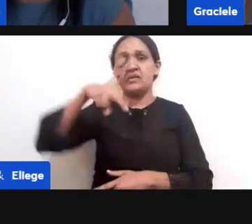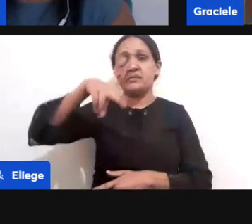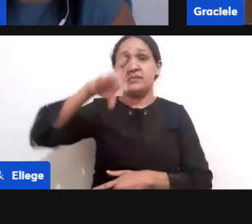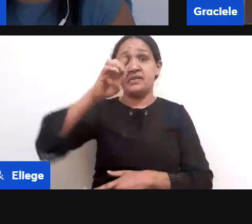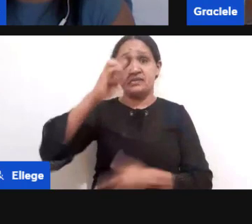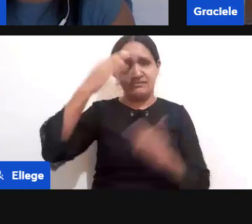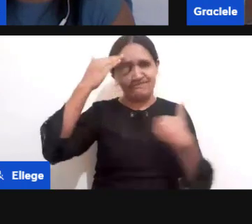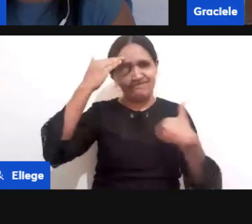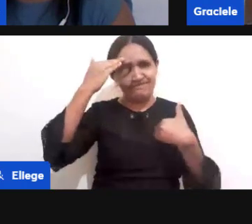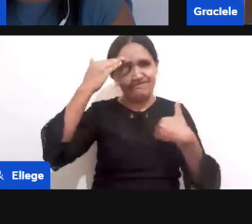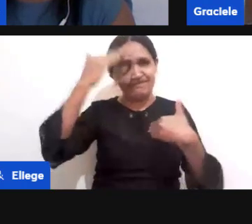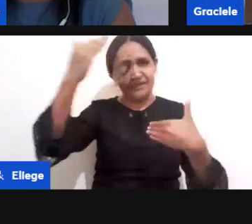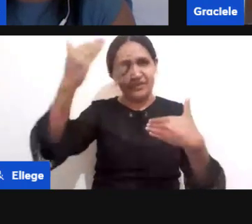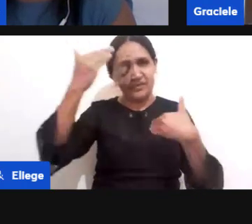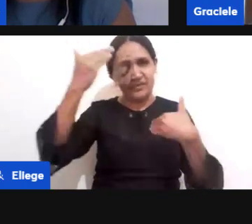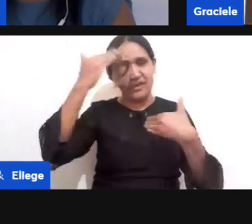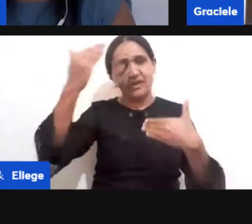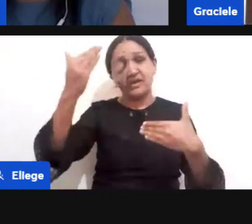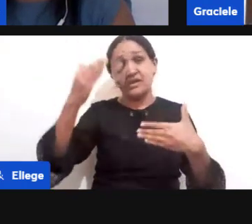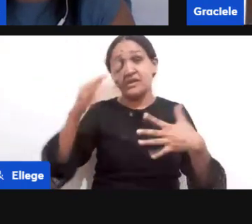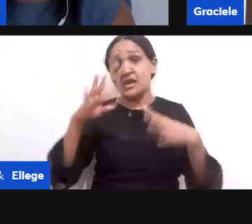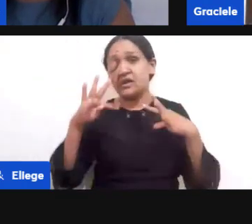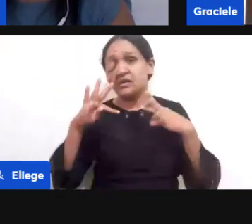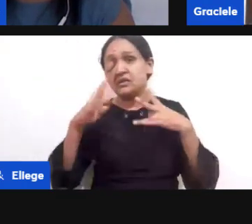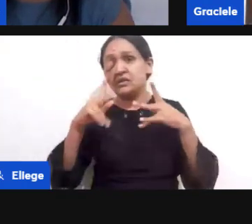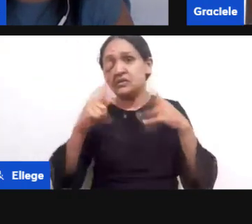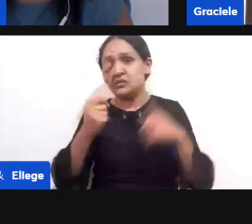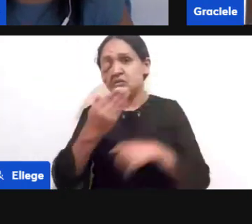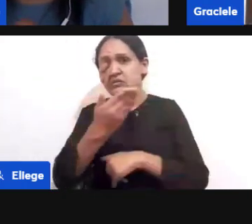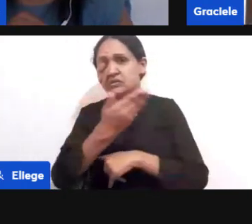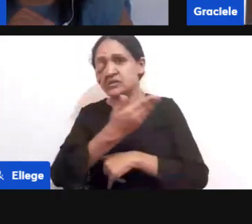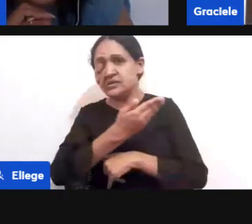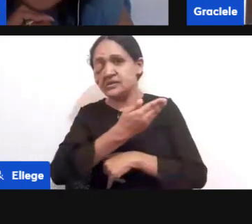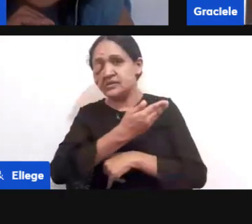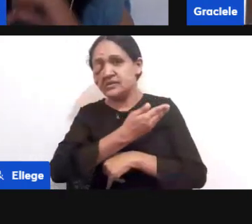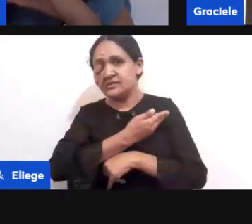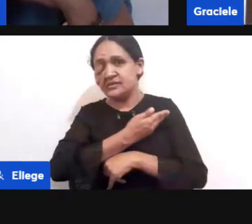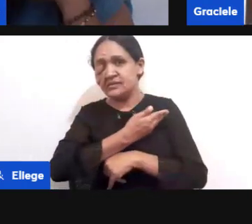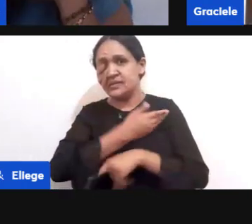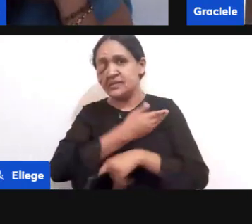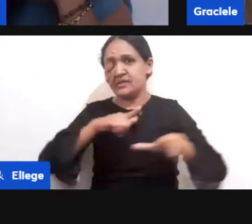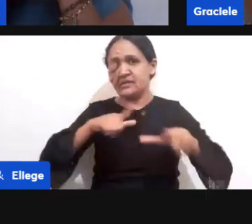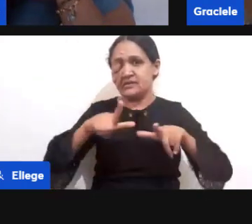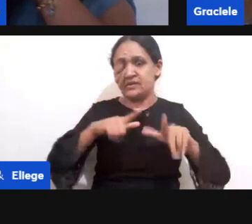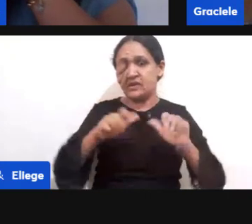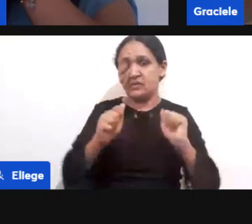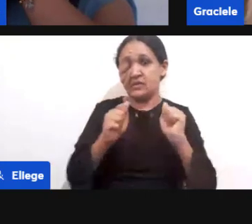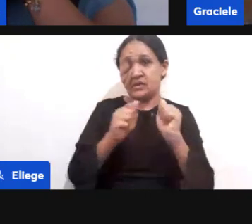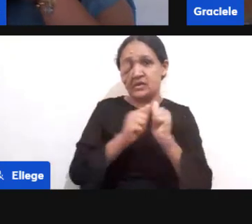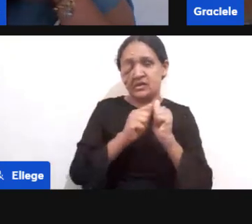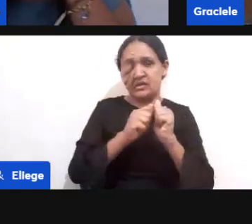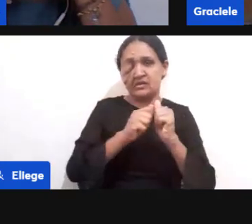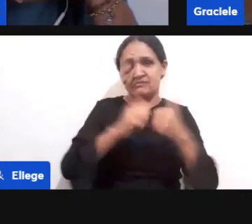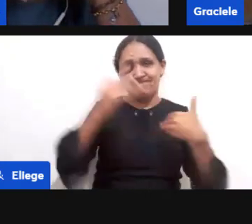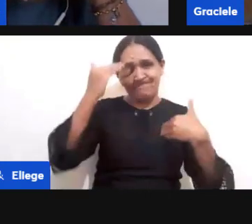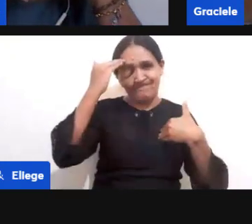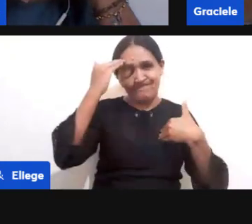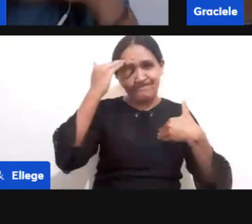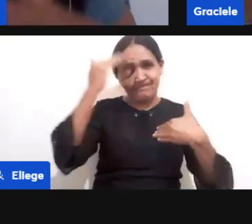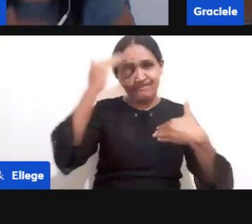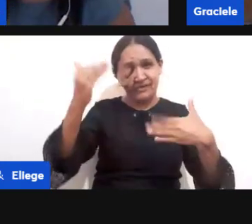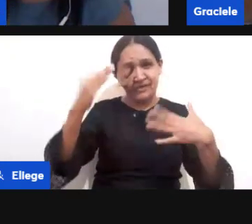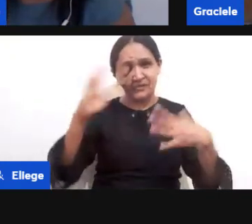E agradecer vocês, meninas, minhas companheiras de todos os dias. Gratidão a todos. Até